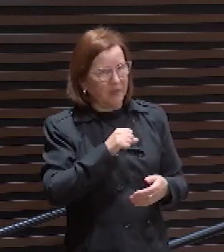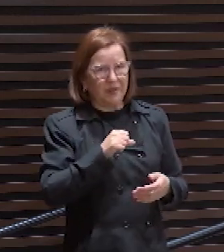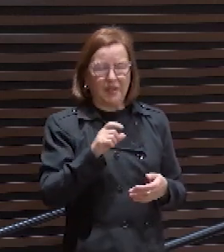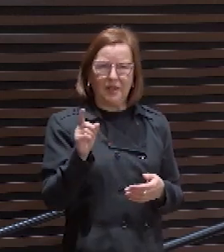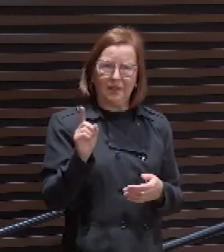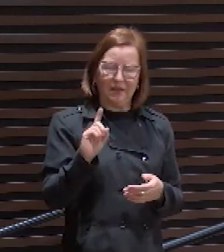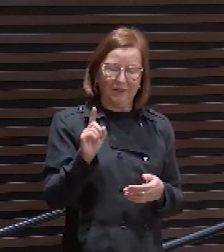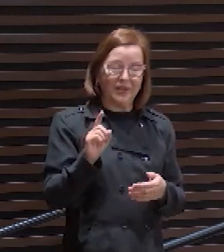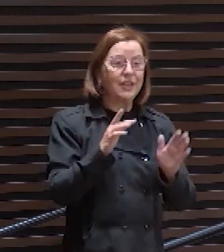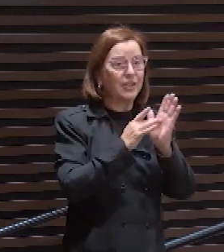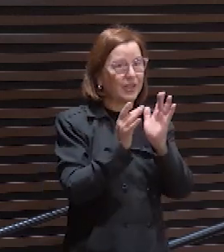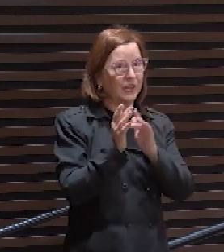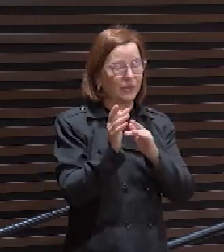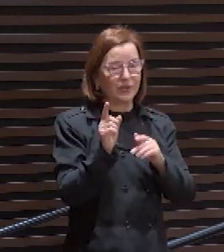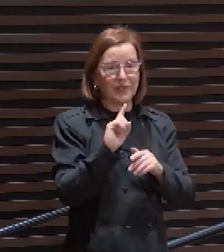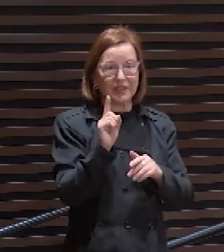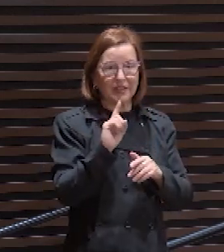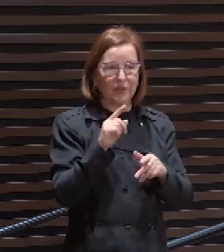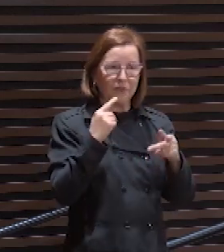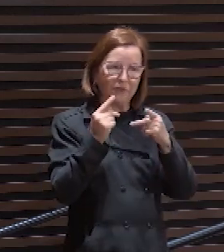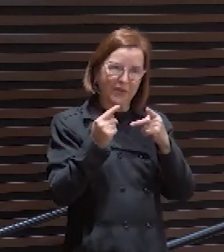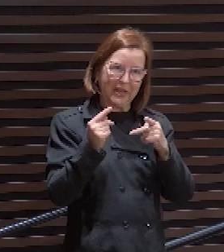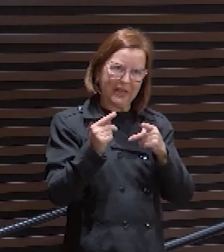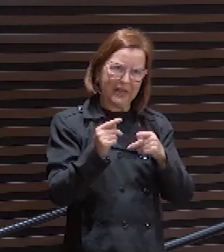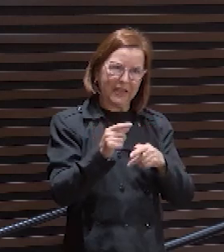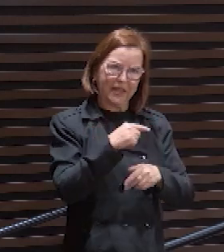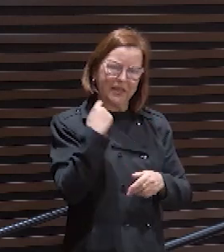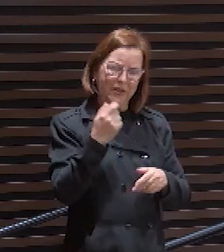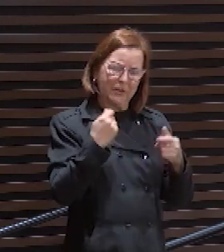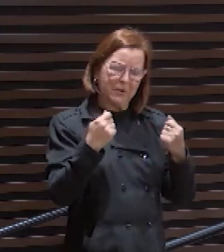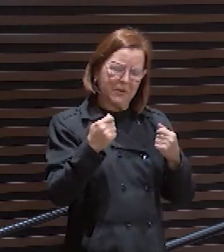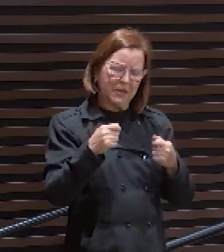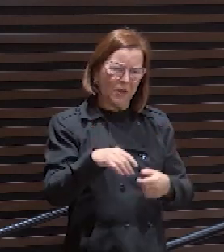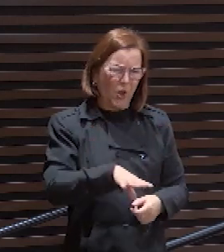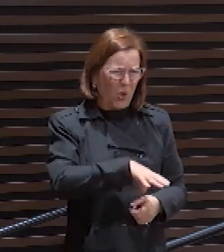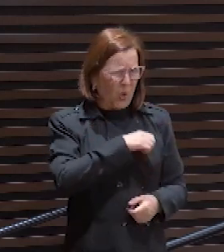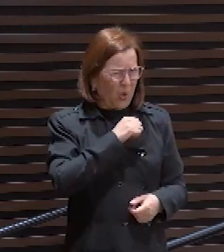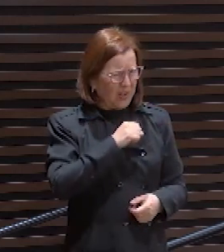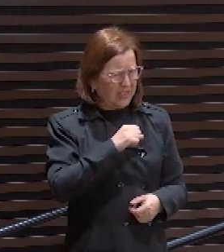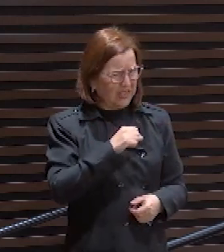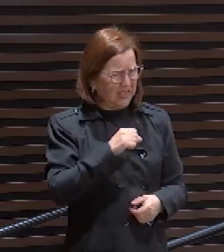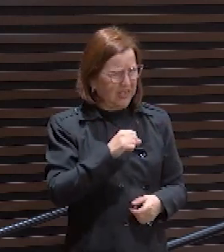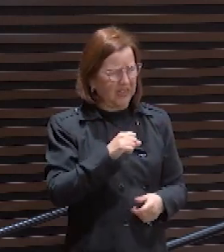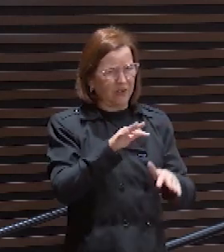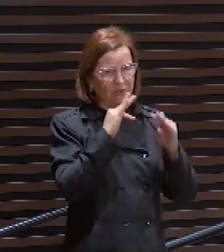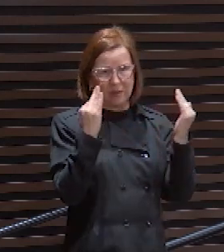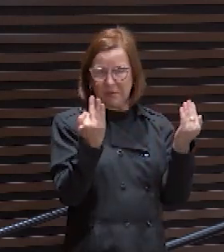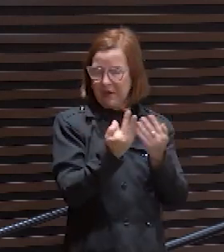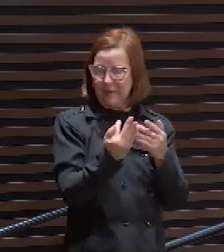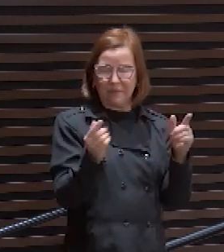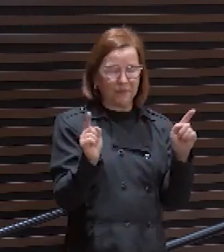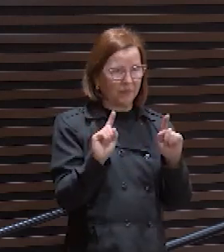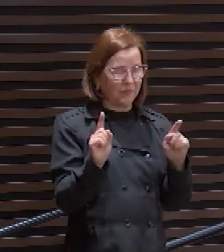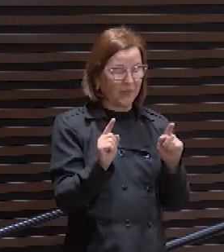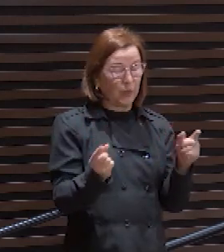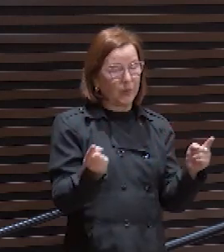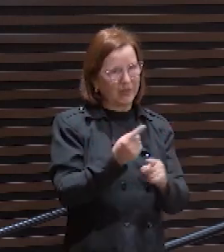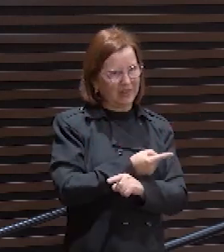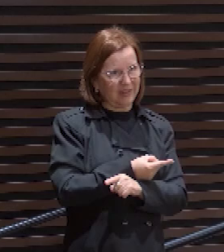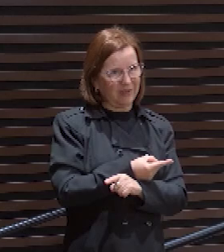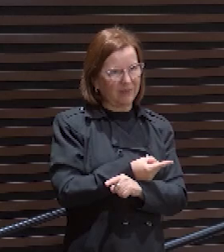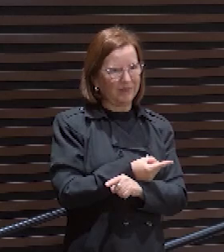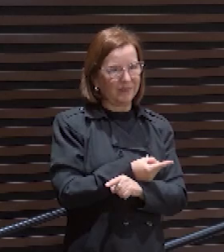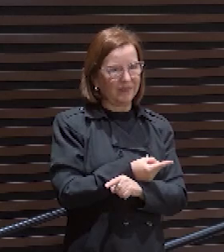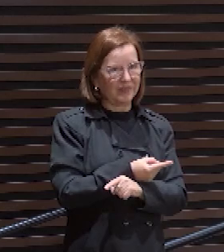nos ensinando, nos instruindo que nós devemos odiar nossos familiares, ou odiar as pessoas. Na verdade, muito pelo contrário, a